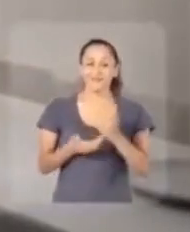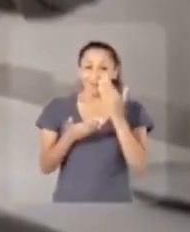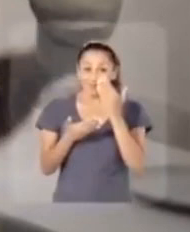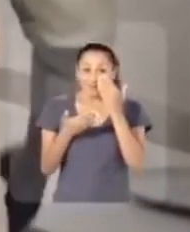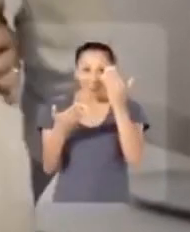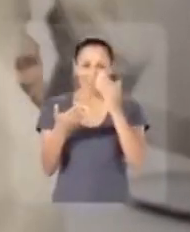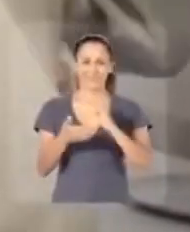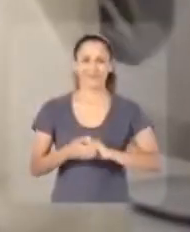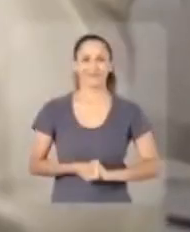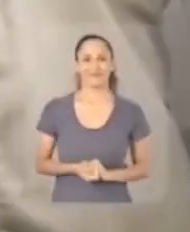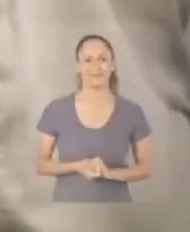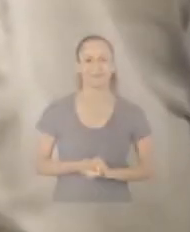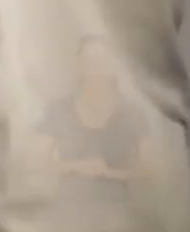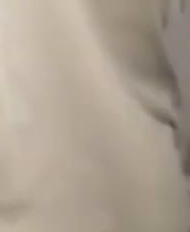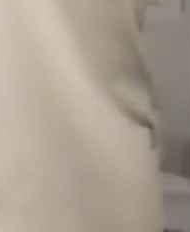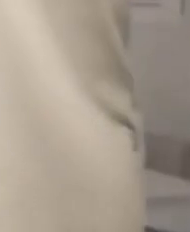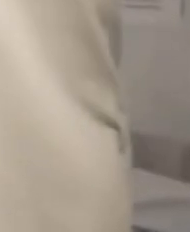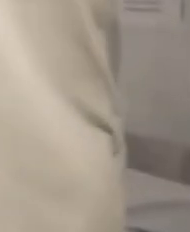Obrigado.